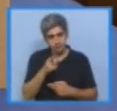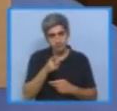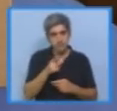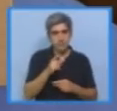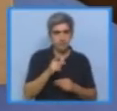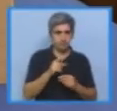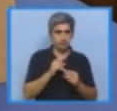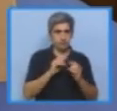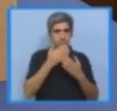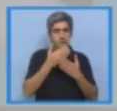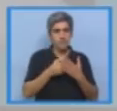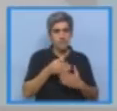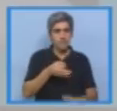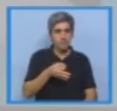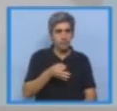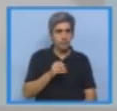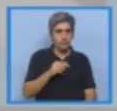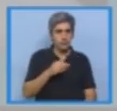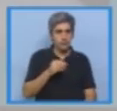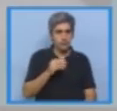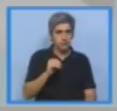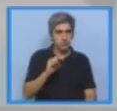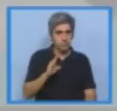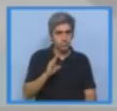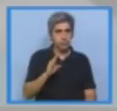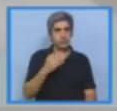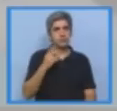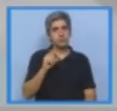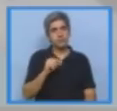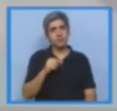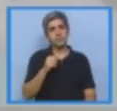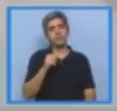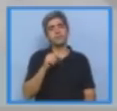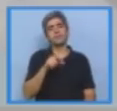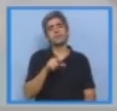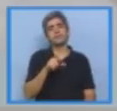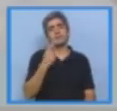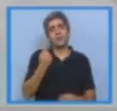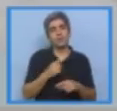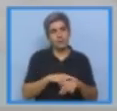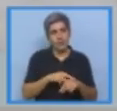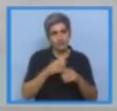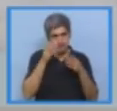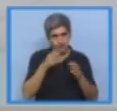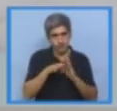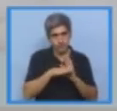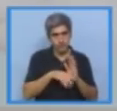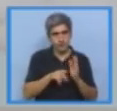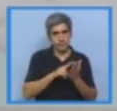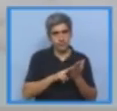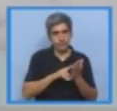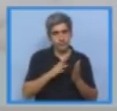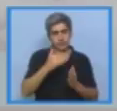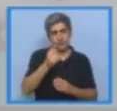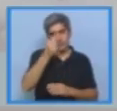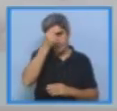essa ferramenta. Mas agora, e porque dedicamos também algum tempo neste programa à liturgia do